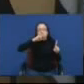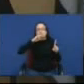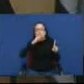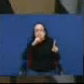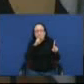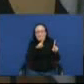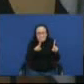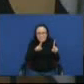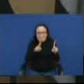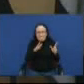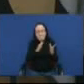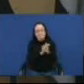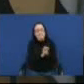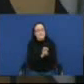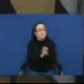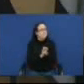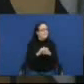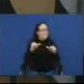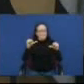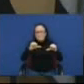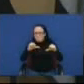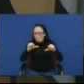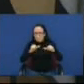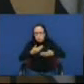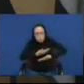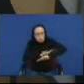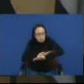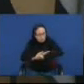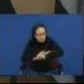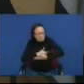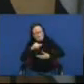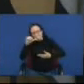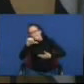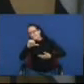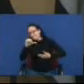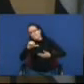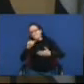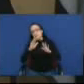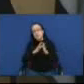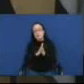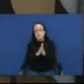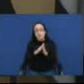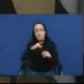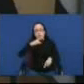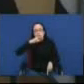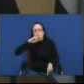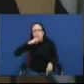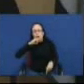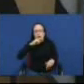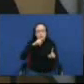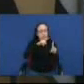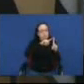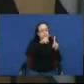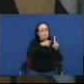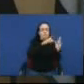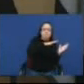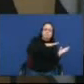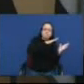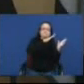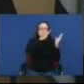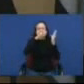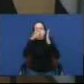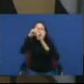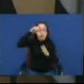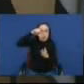um efeito bastante danoso para o bebê. Então, sabe-se que o álcool, durante todo o período de